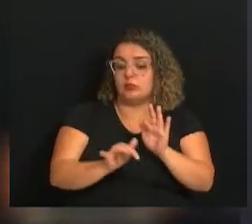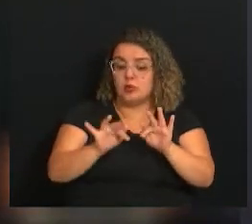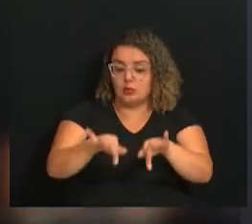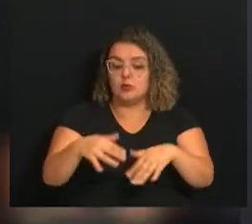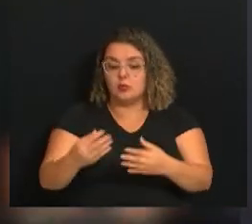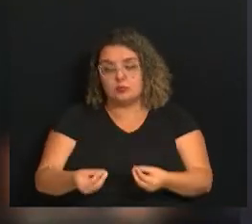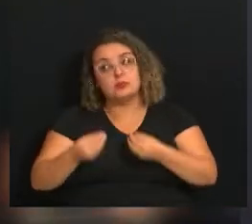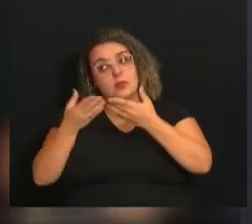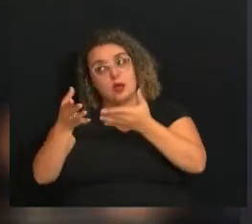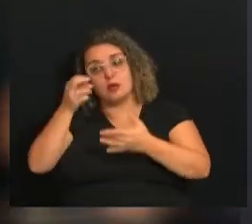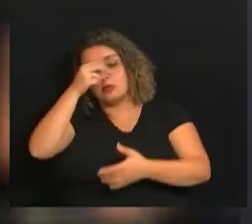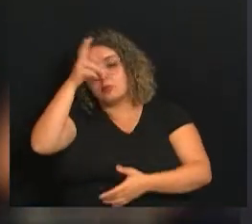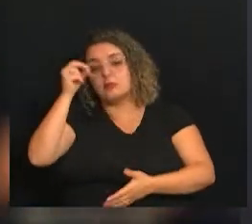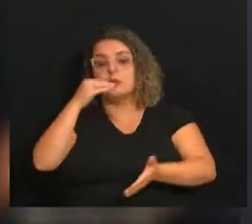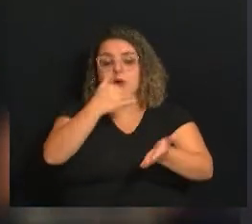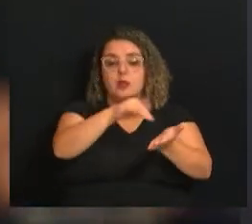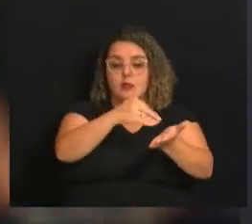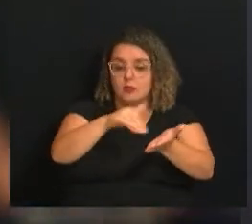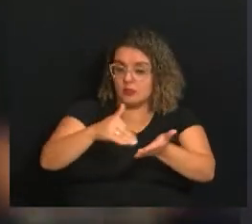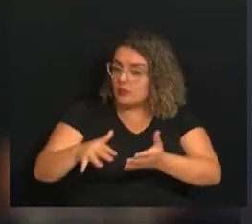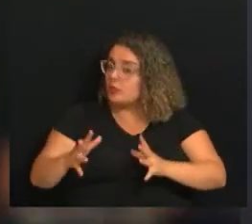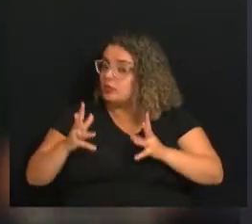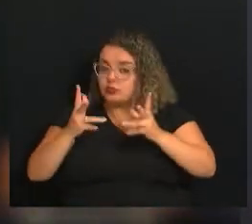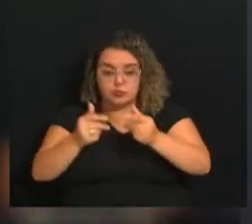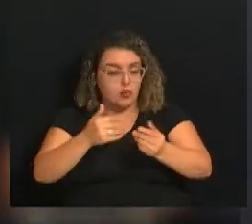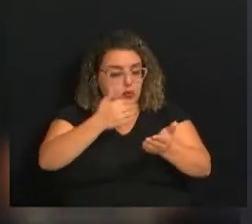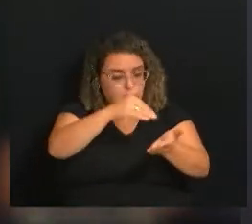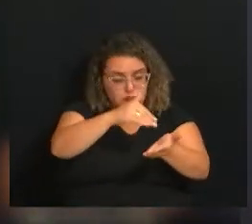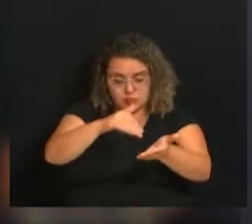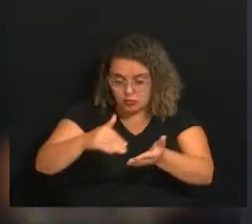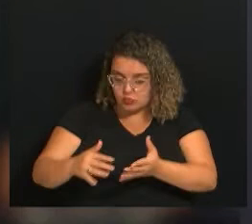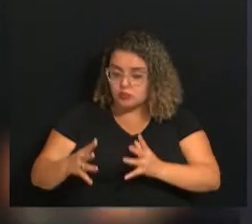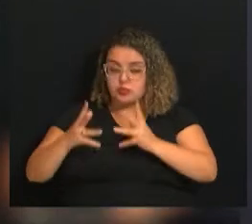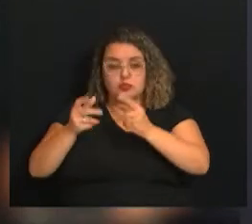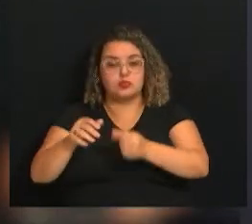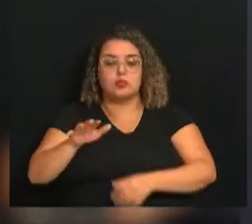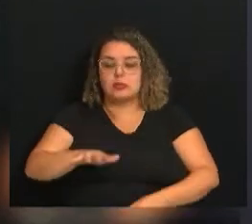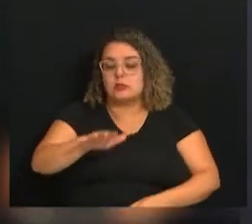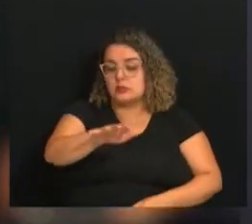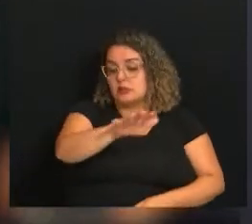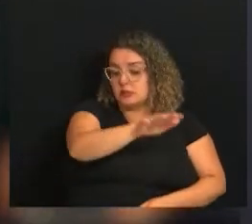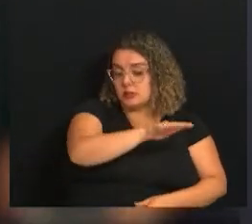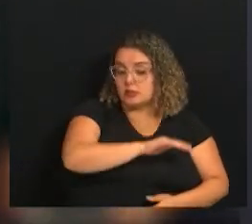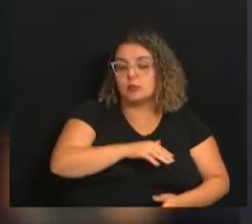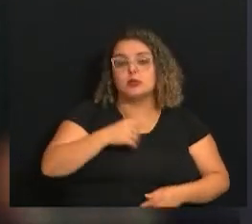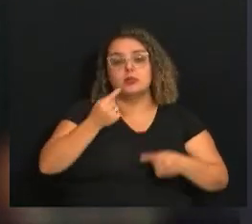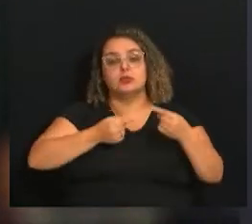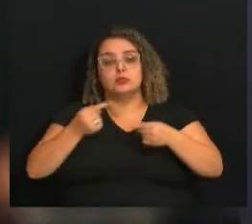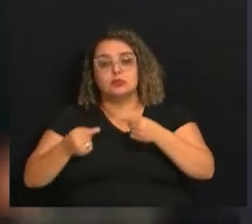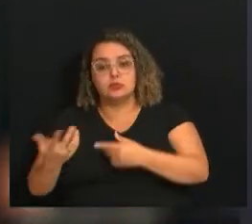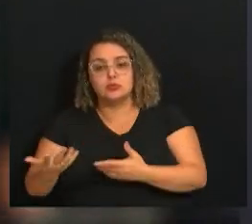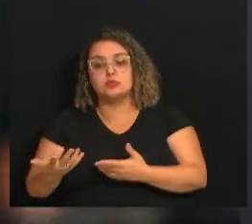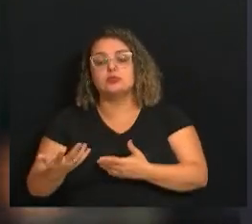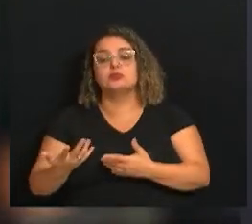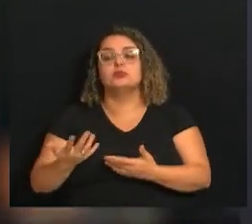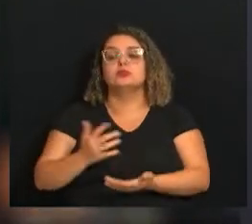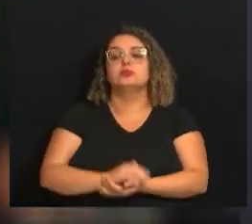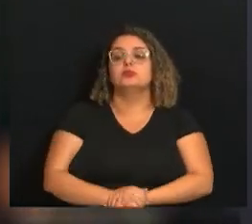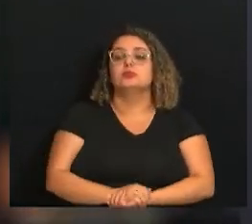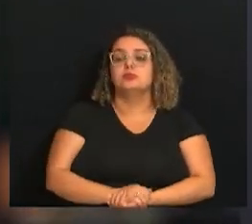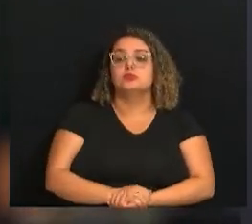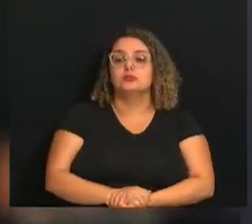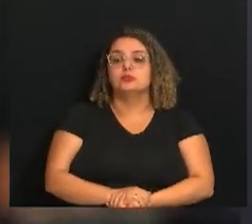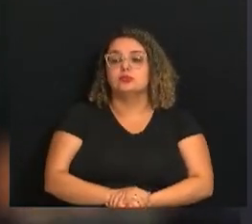para os secretários, todos os secretários de todas as pastas que nós discutimos aqui, que vamos discutir, né?